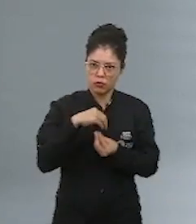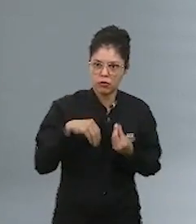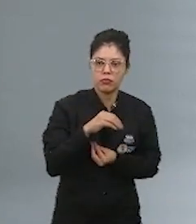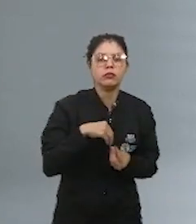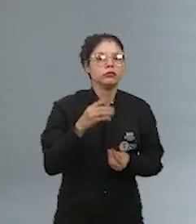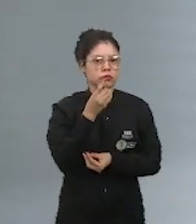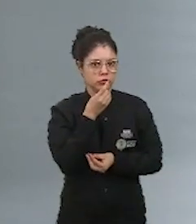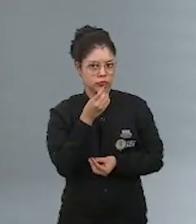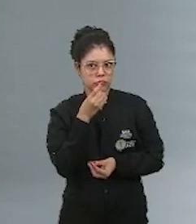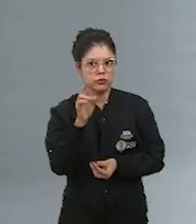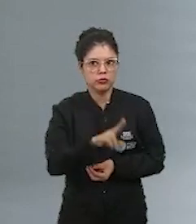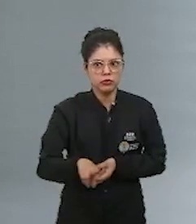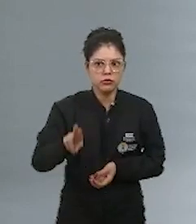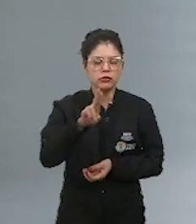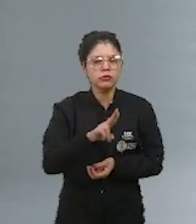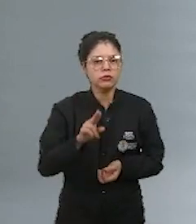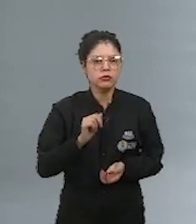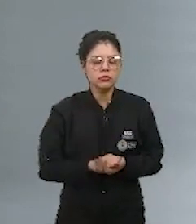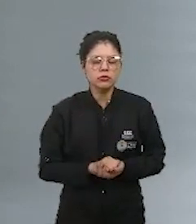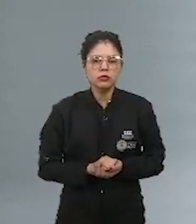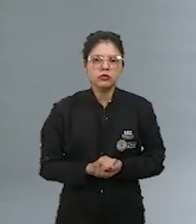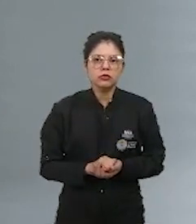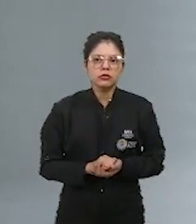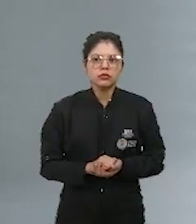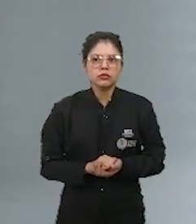no dia a dia usamos essa